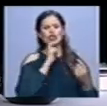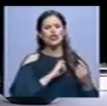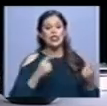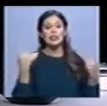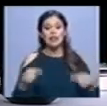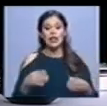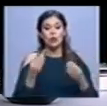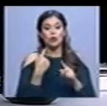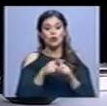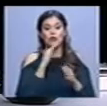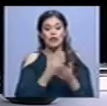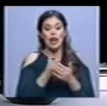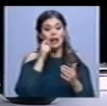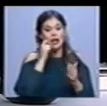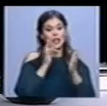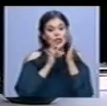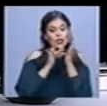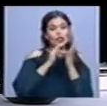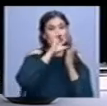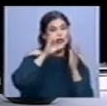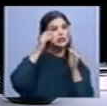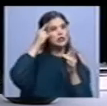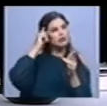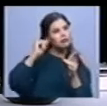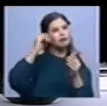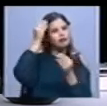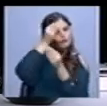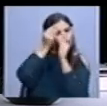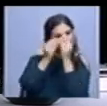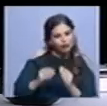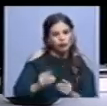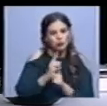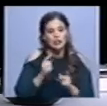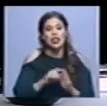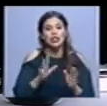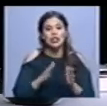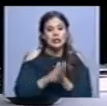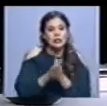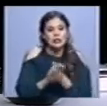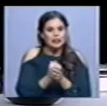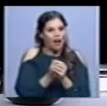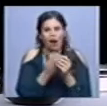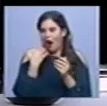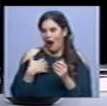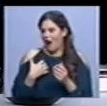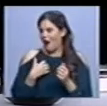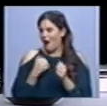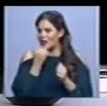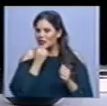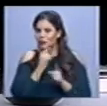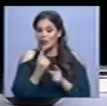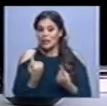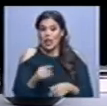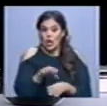muito bom para os escritores de ficção científica, como é óbvio, e não só. Elon Musk, por exemplo, da SpaceX já está certamente a esfregar as mãos de contente, porque a presença de gelo na